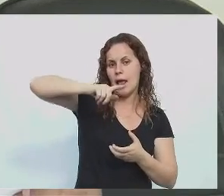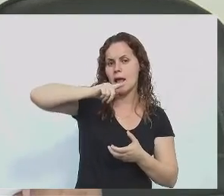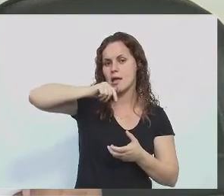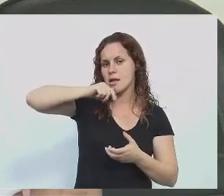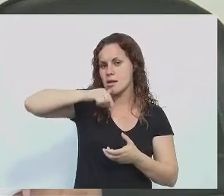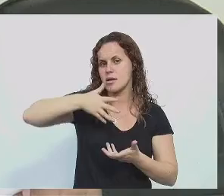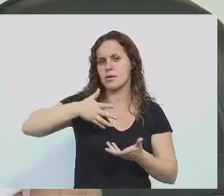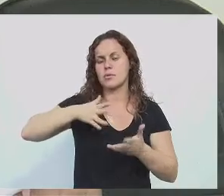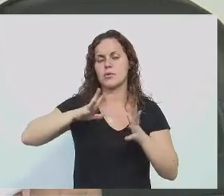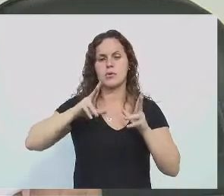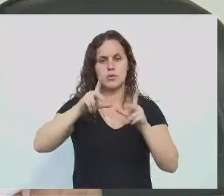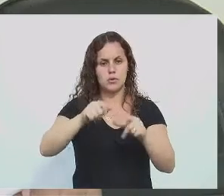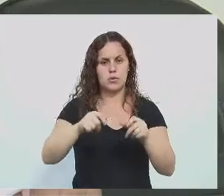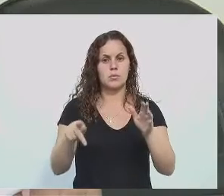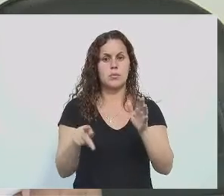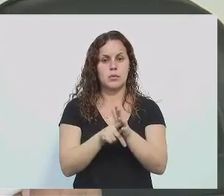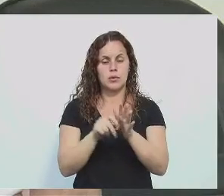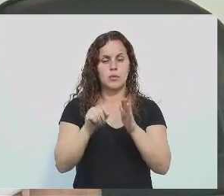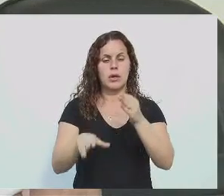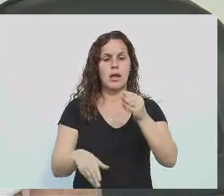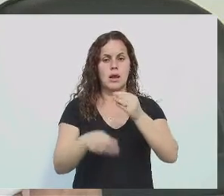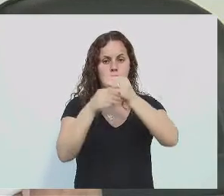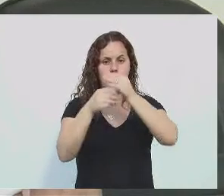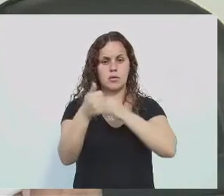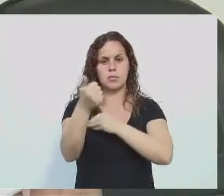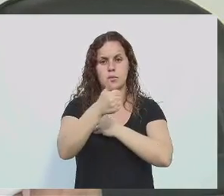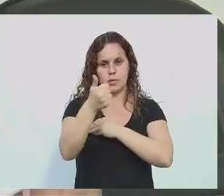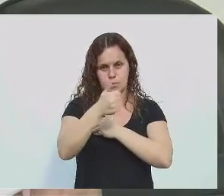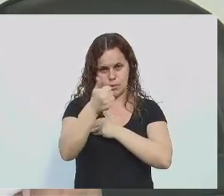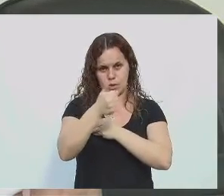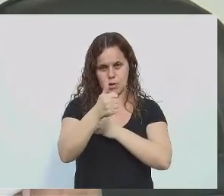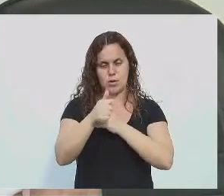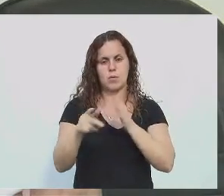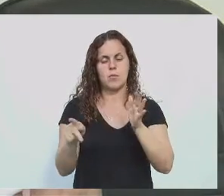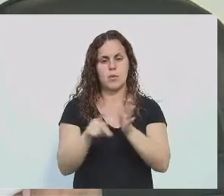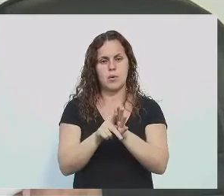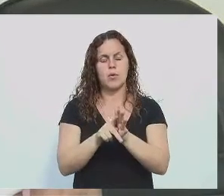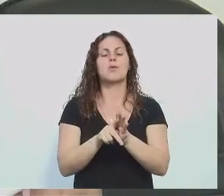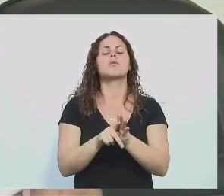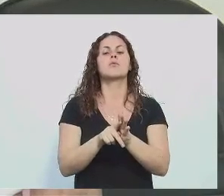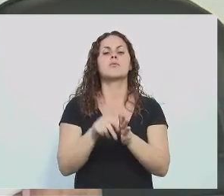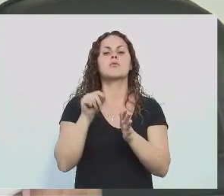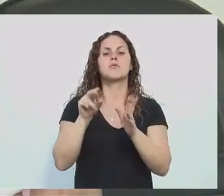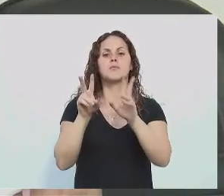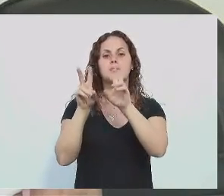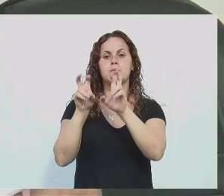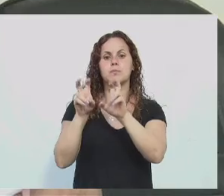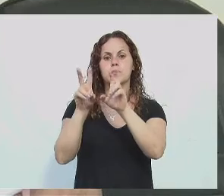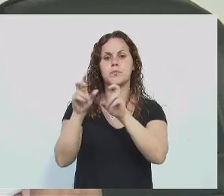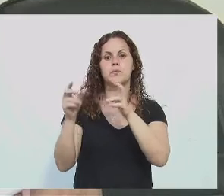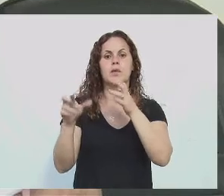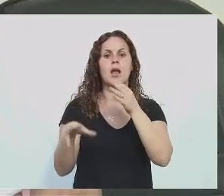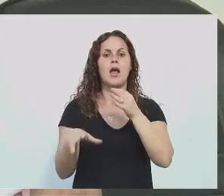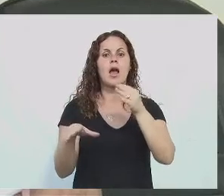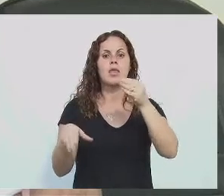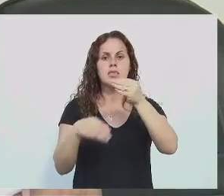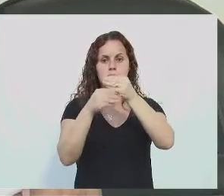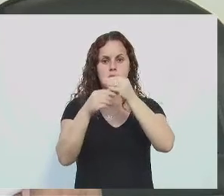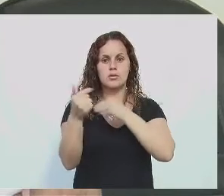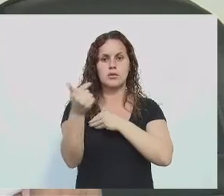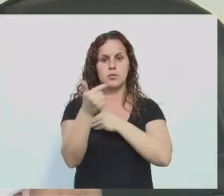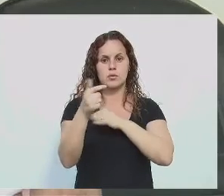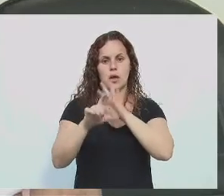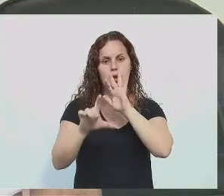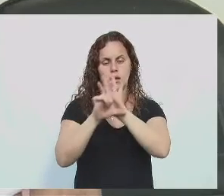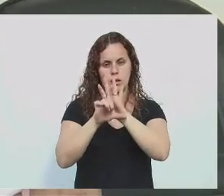Viçosa, conforme consta no anexo 1º, termo de referência, e anexo 2º, planilha